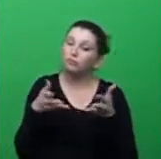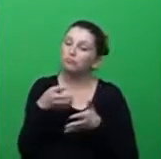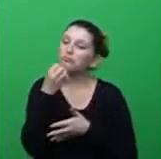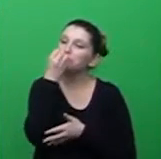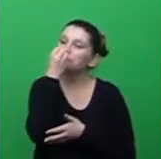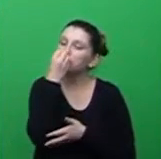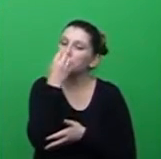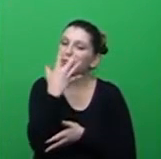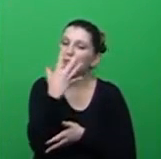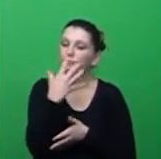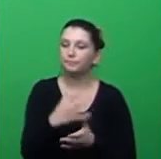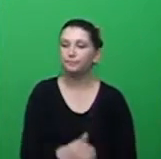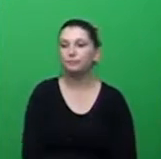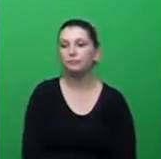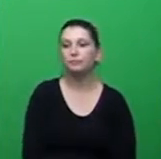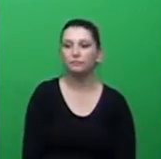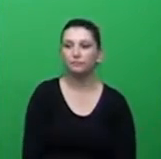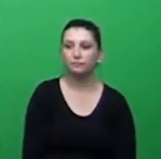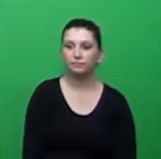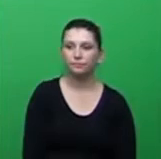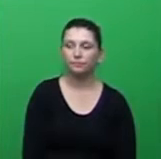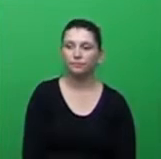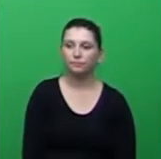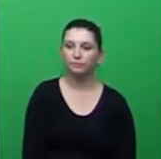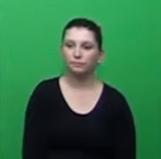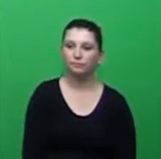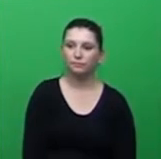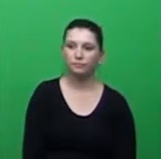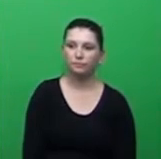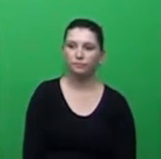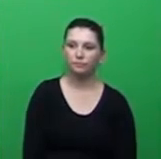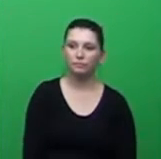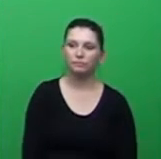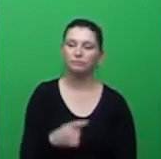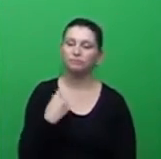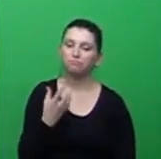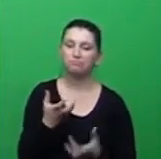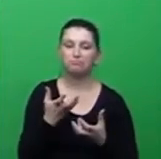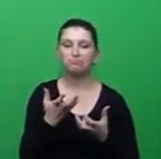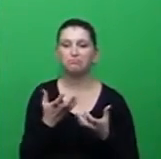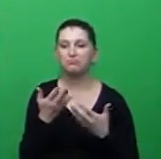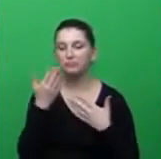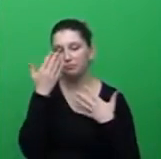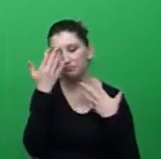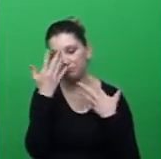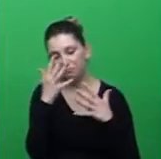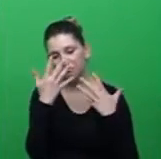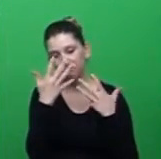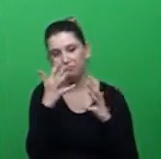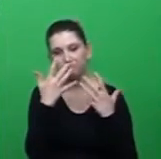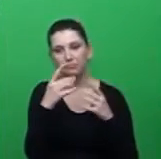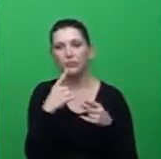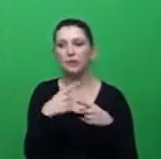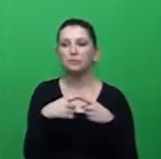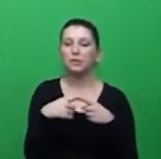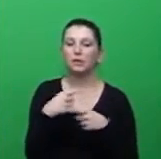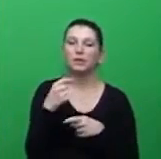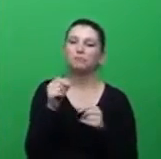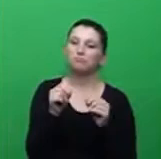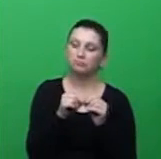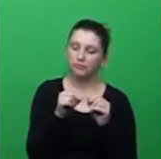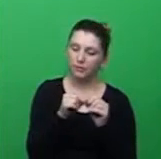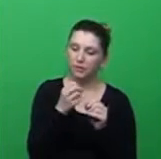tudo aquilo que ele fez. Então a gente, em nome do nosso município de Criciúma, nós queremos parabenizar, porque realmente você foi uma